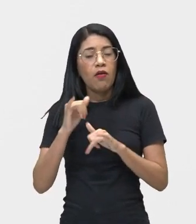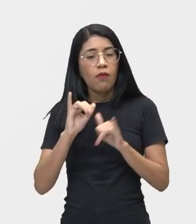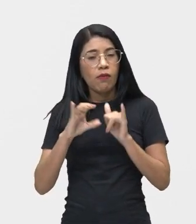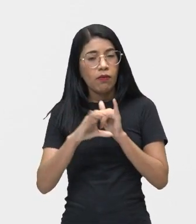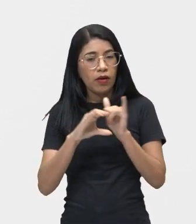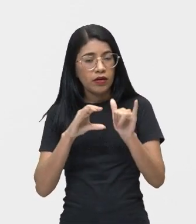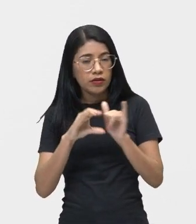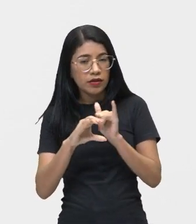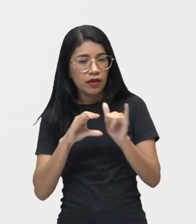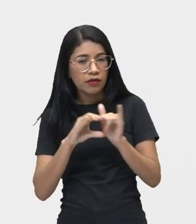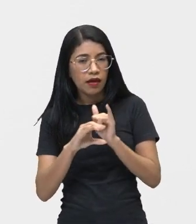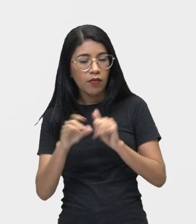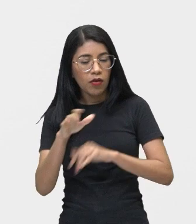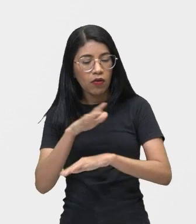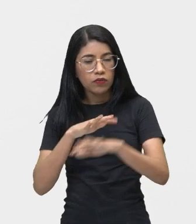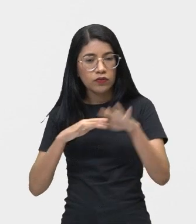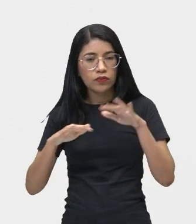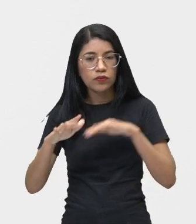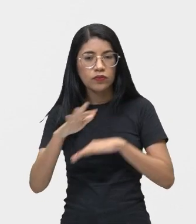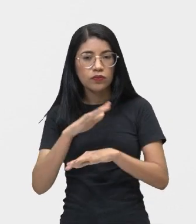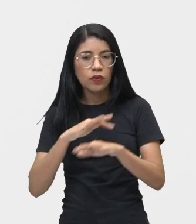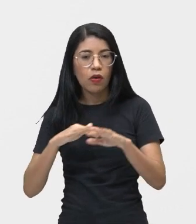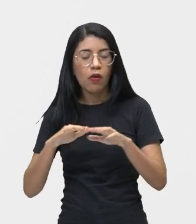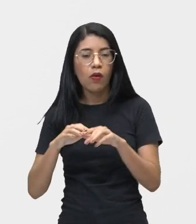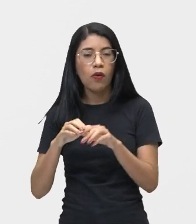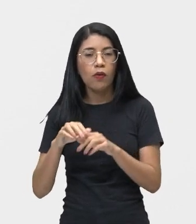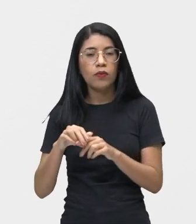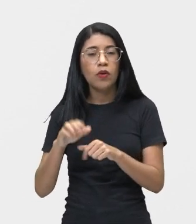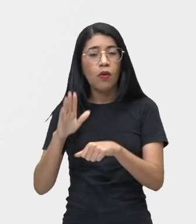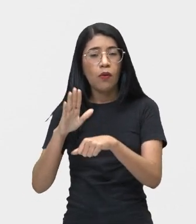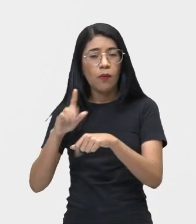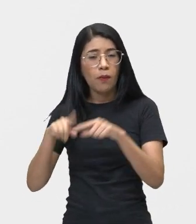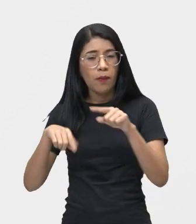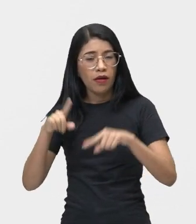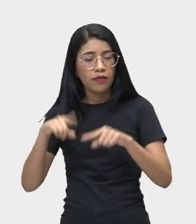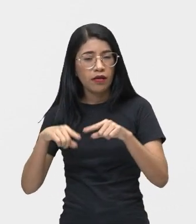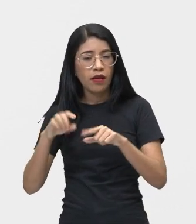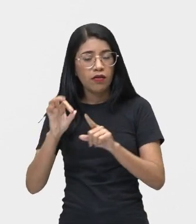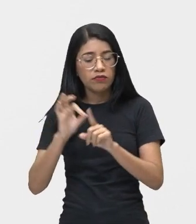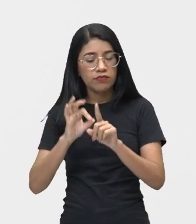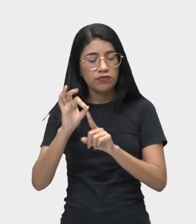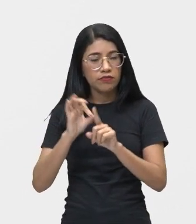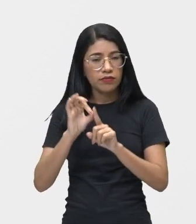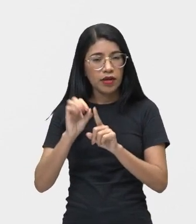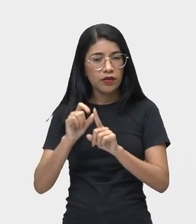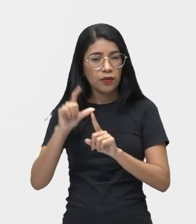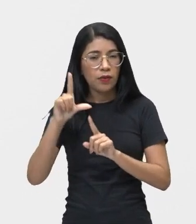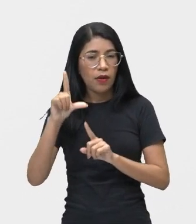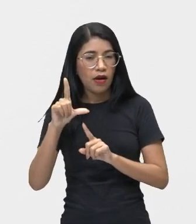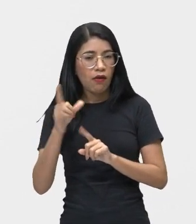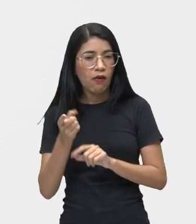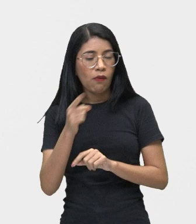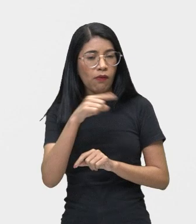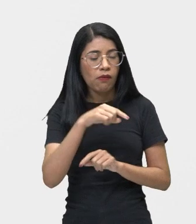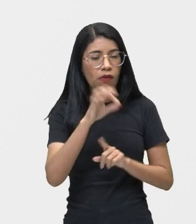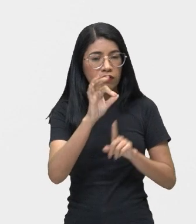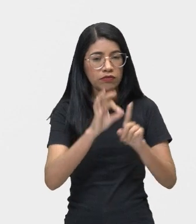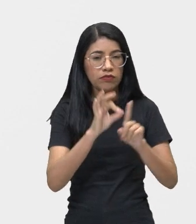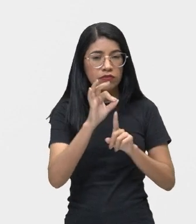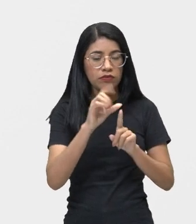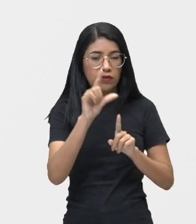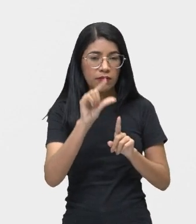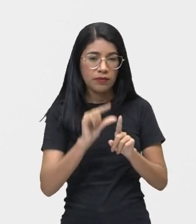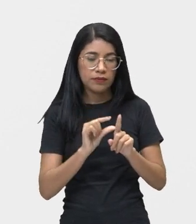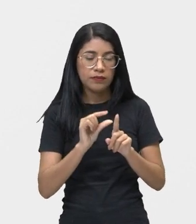térmica em movimento, que ela flui de um corpo com maior temperatura para outro de menor temperatura.